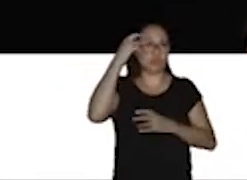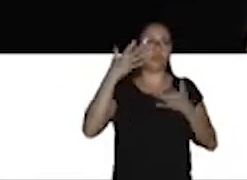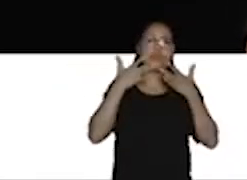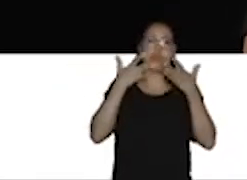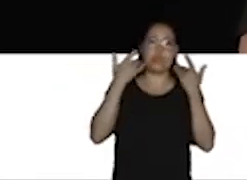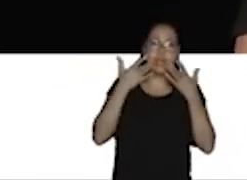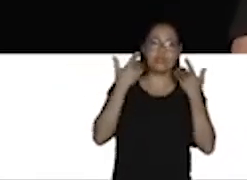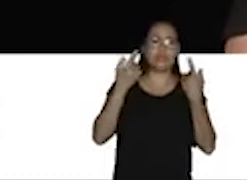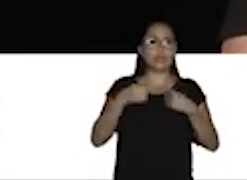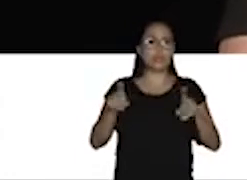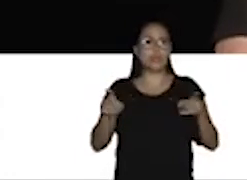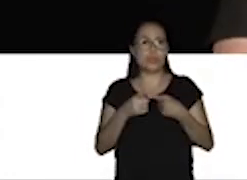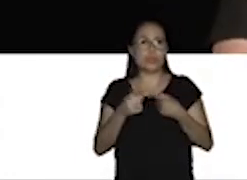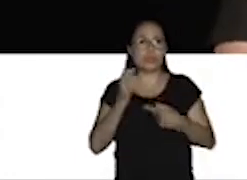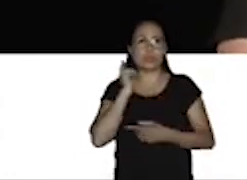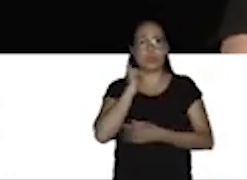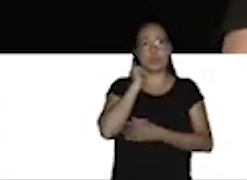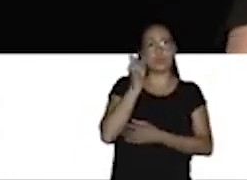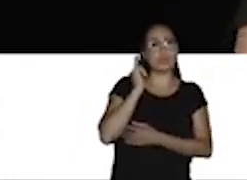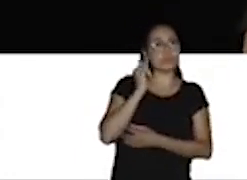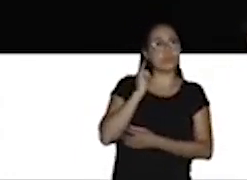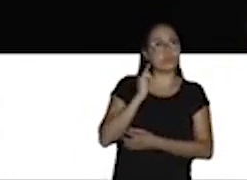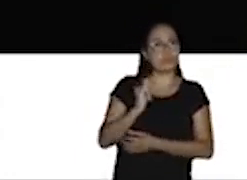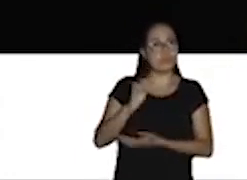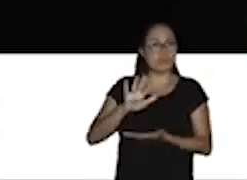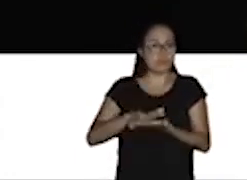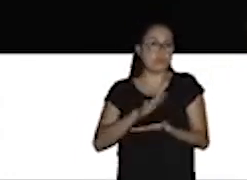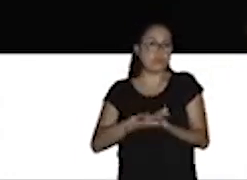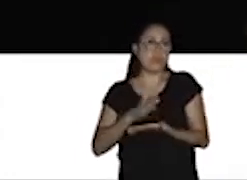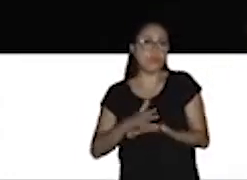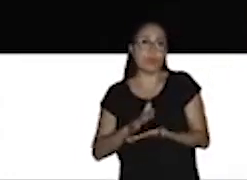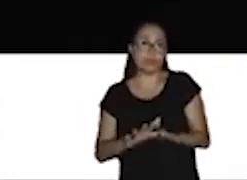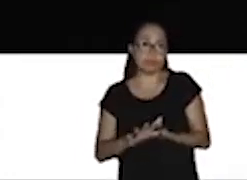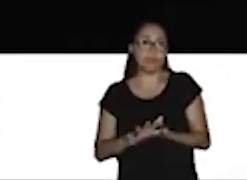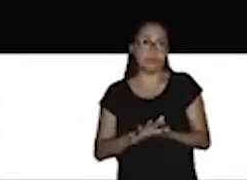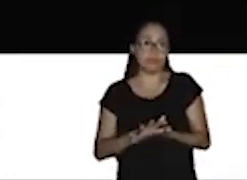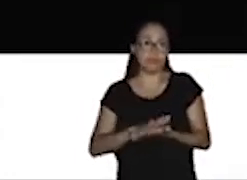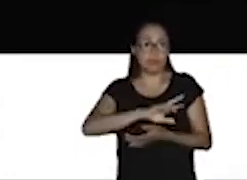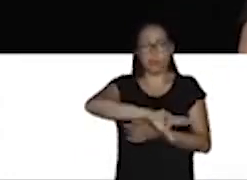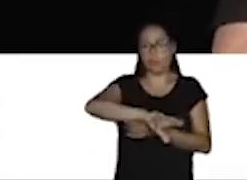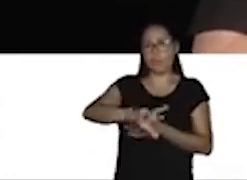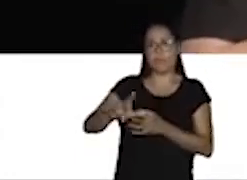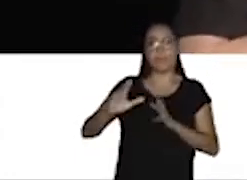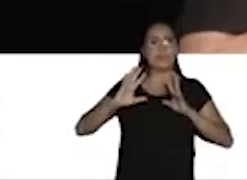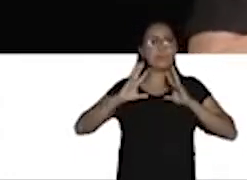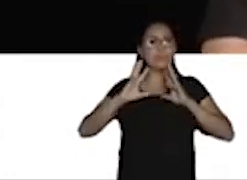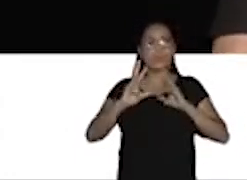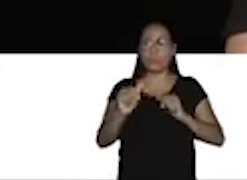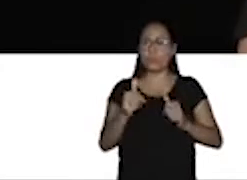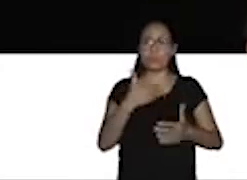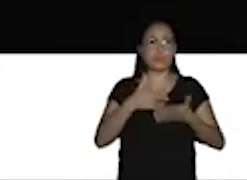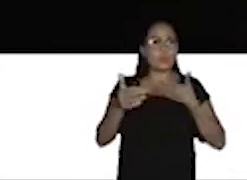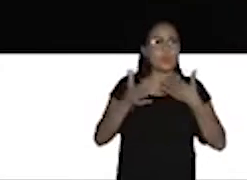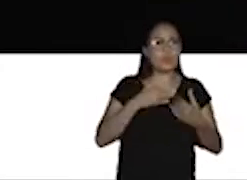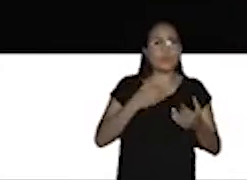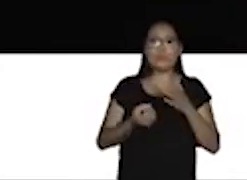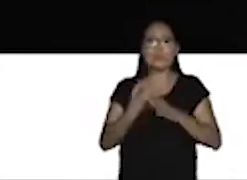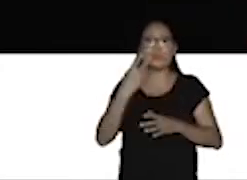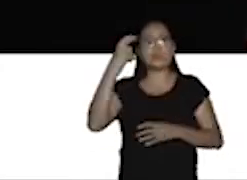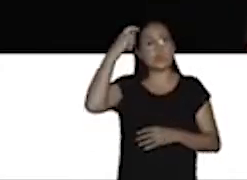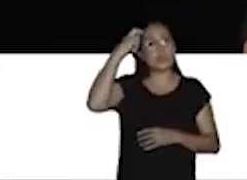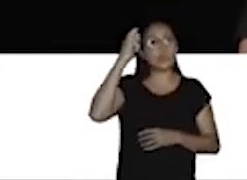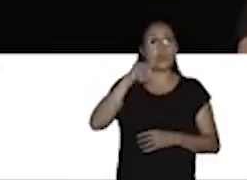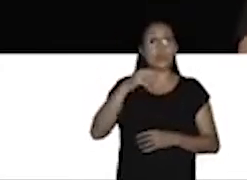teatro, seja na música, na contação da história, no samba, enfim. Toda e qualquer produção cultural, ela